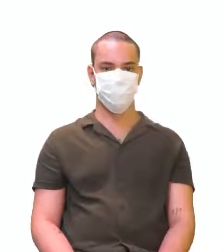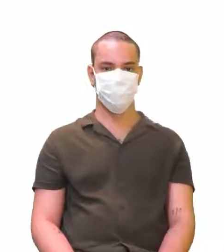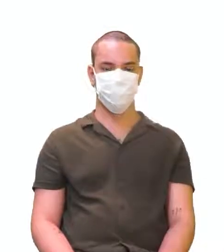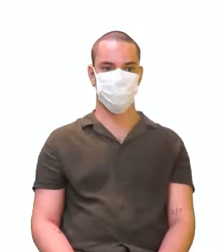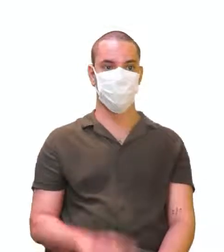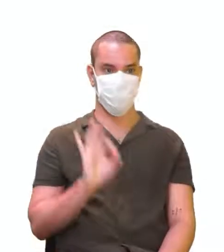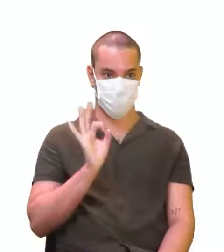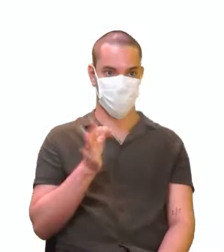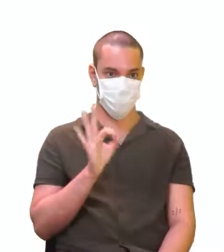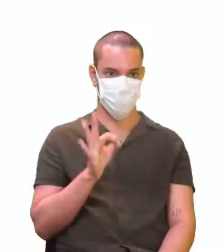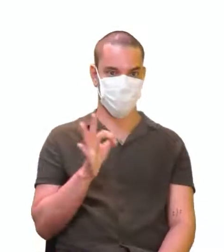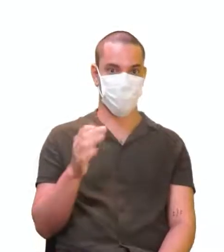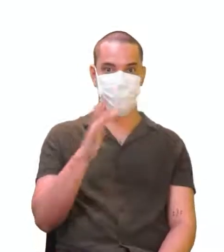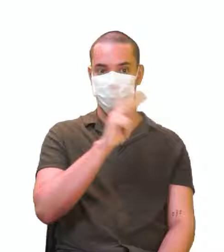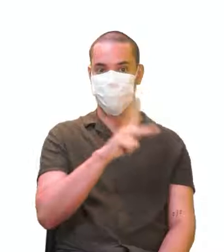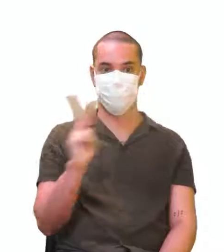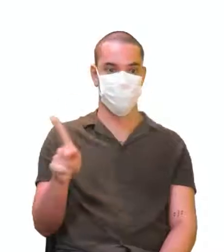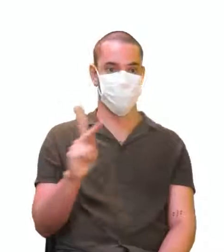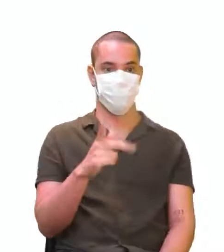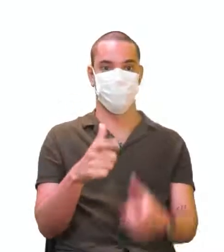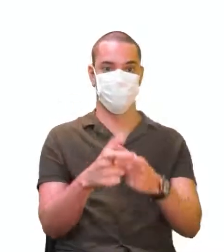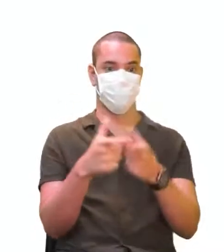Prof. É exagerado.